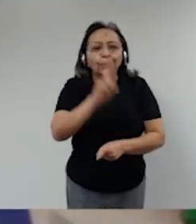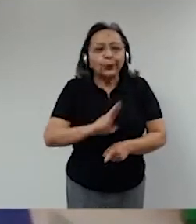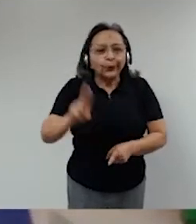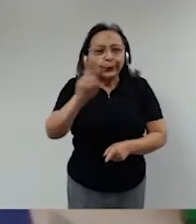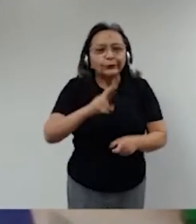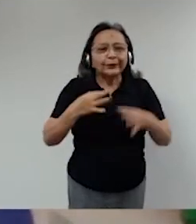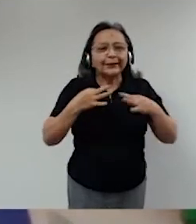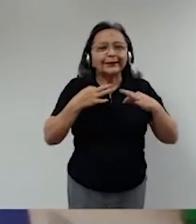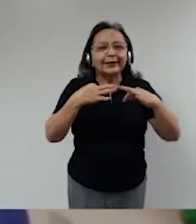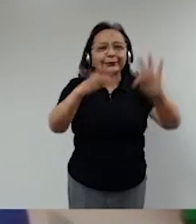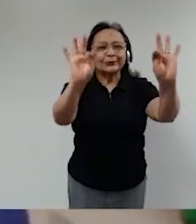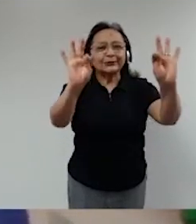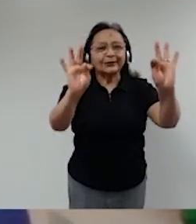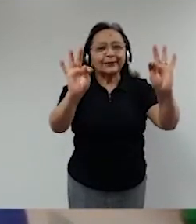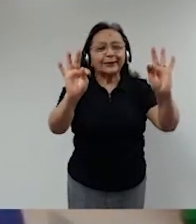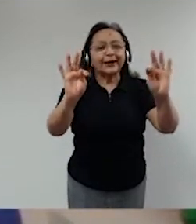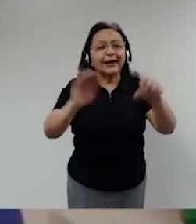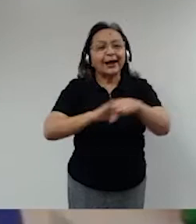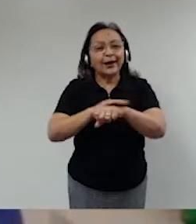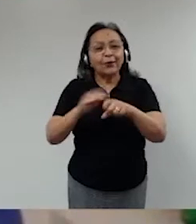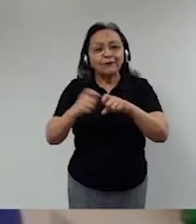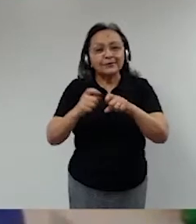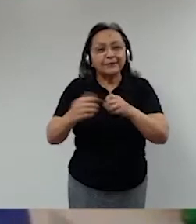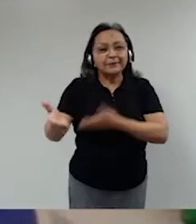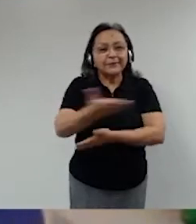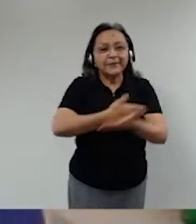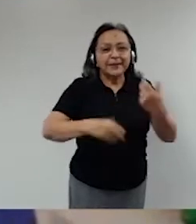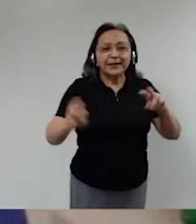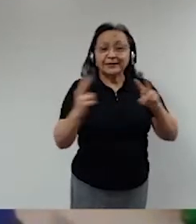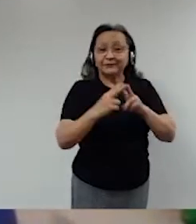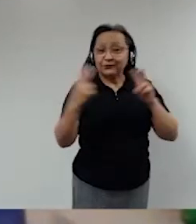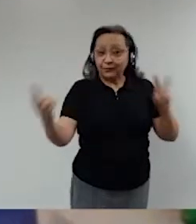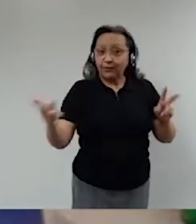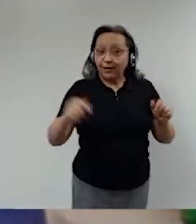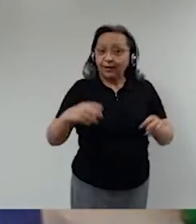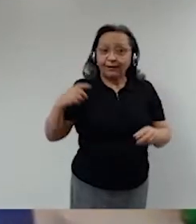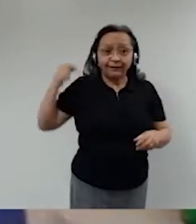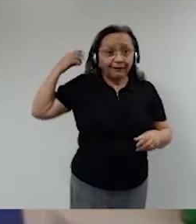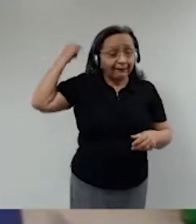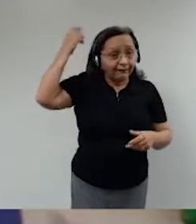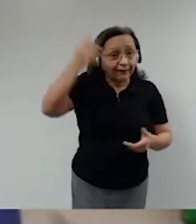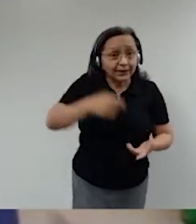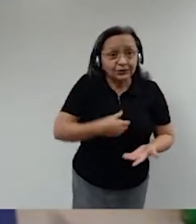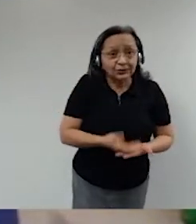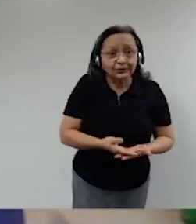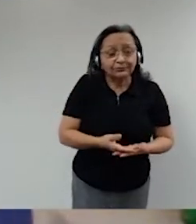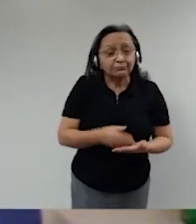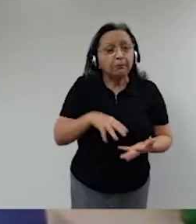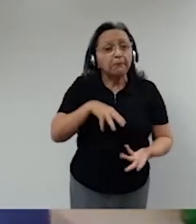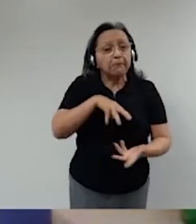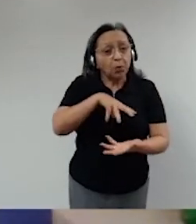antigo. Pelo menos desde 1950, a telemedicina tem sido utilizada mundo afora.